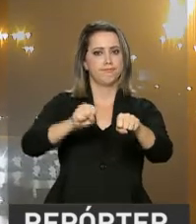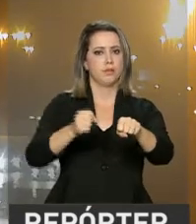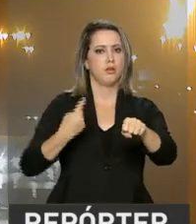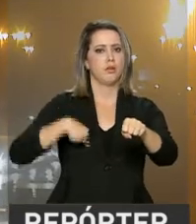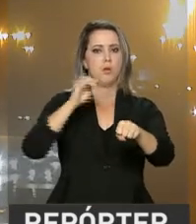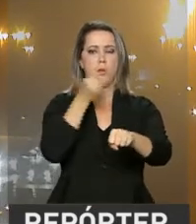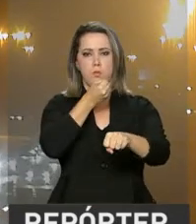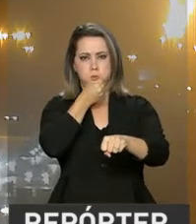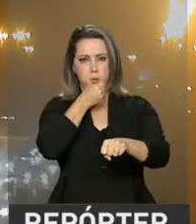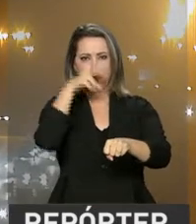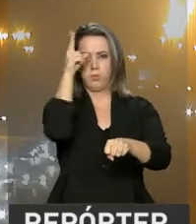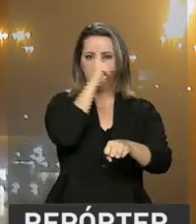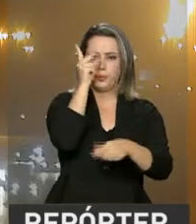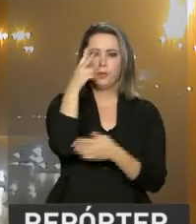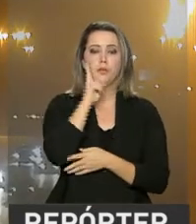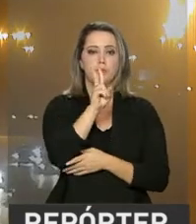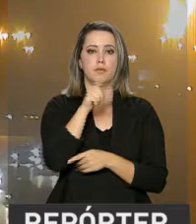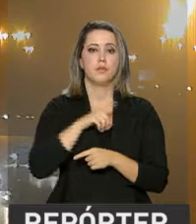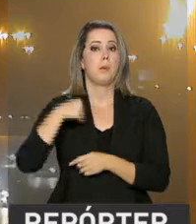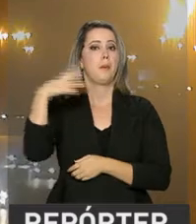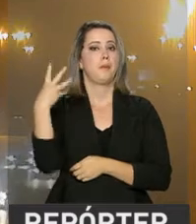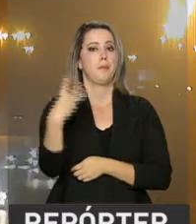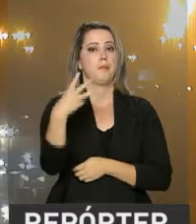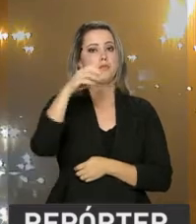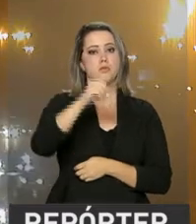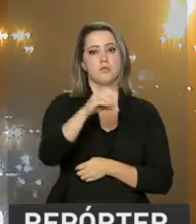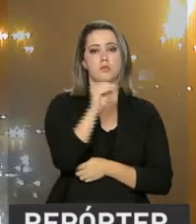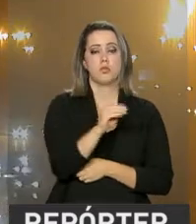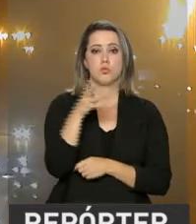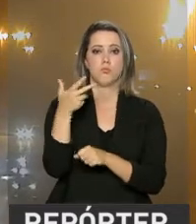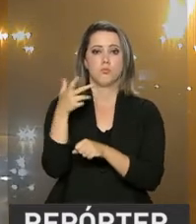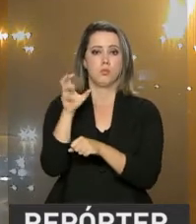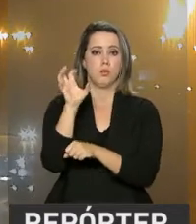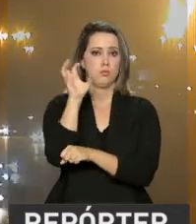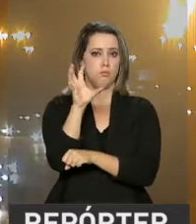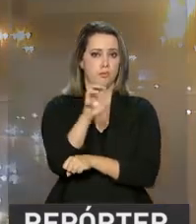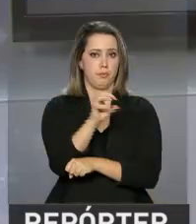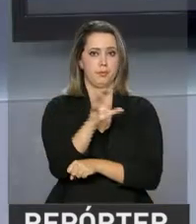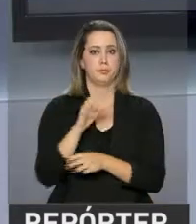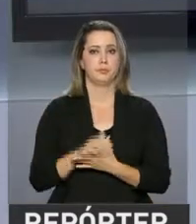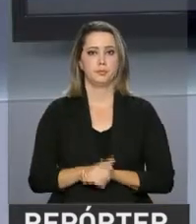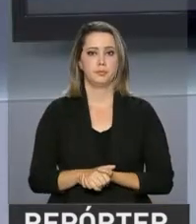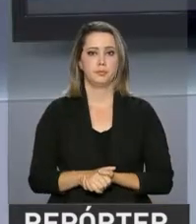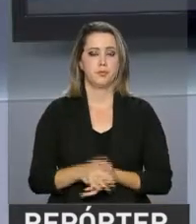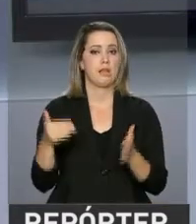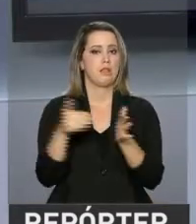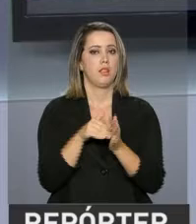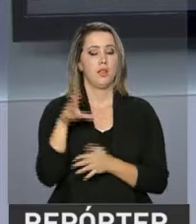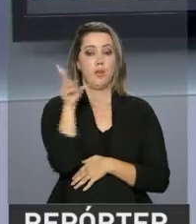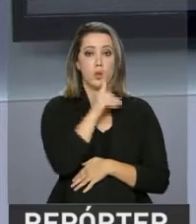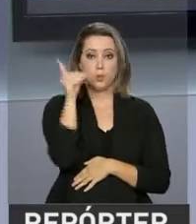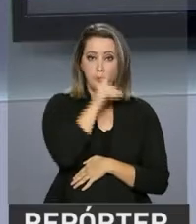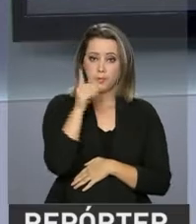bafômetros além de 390 radares portáteis e até domingo